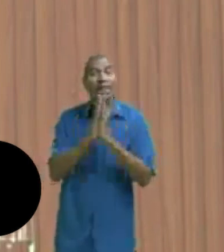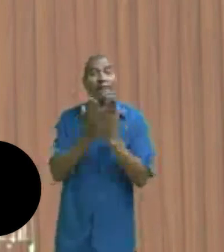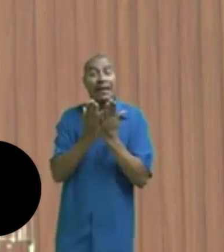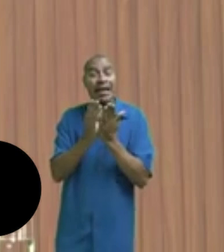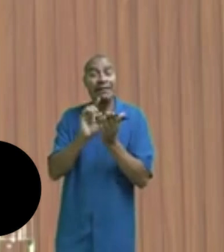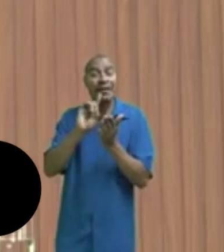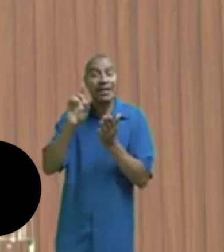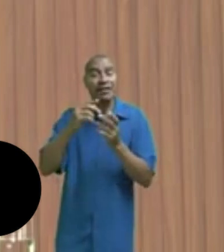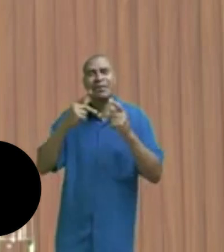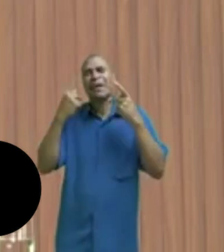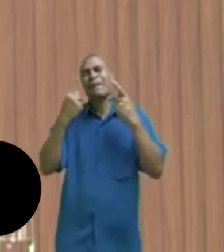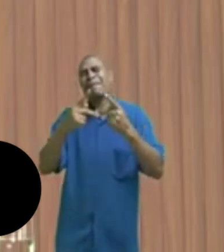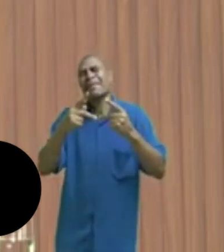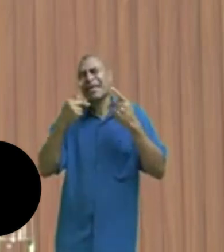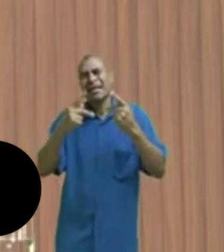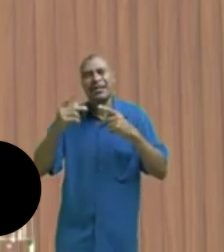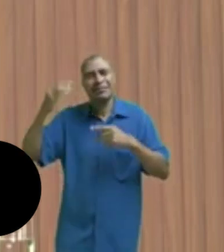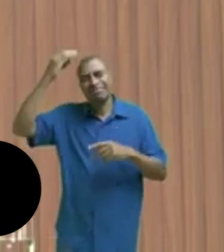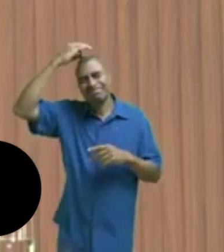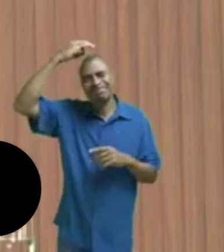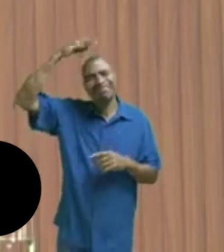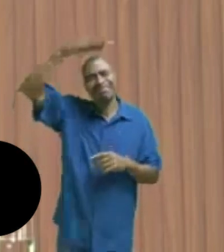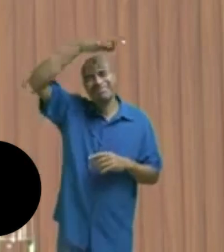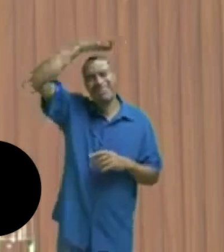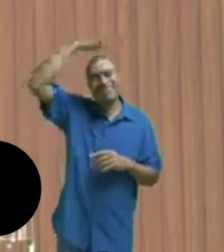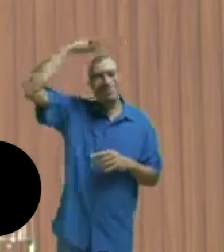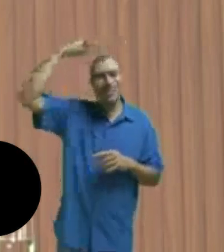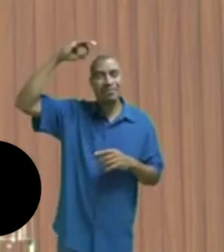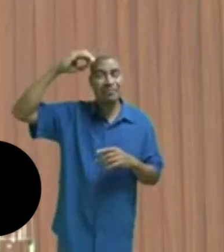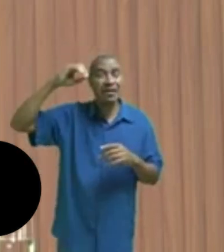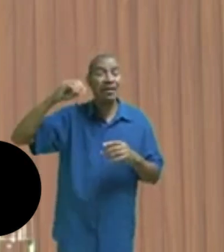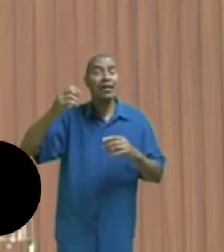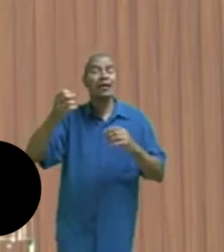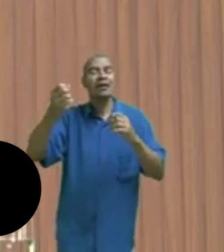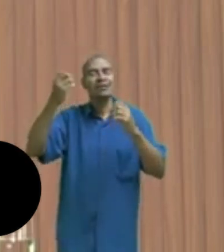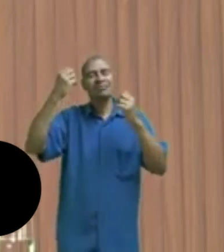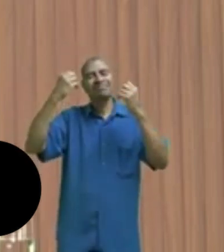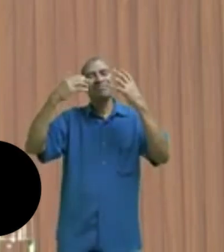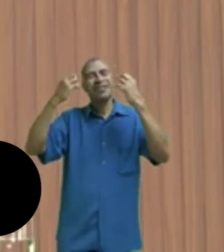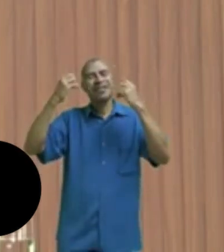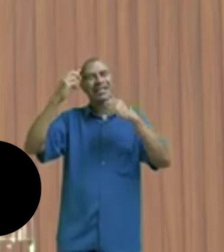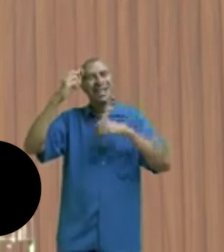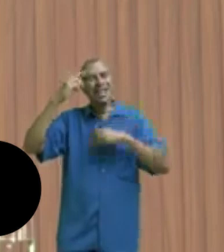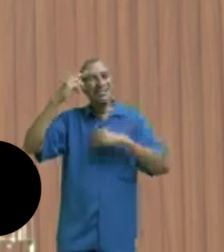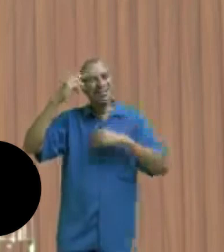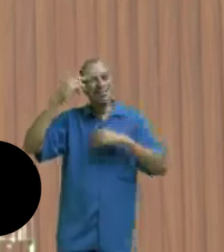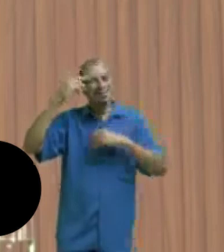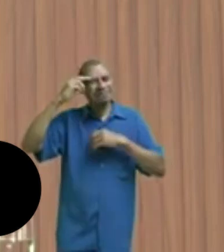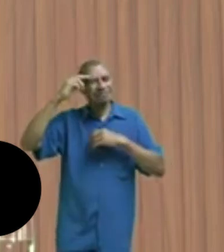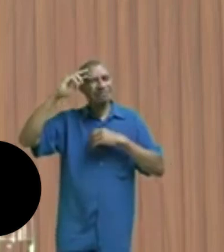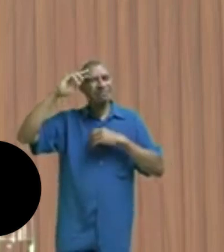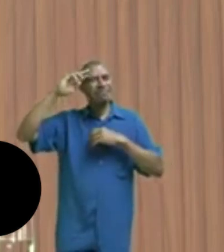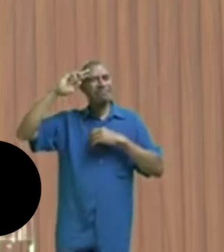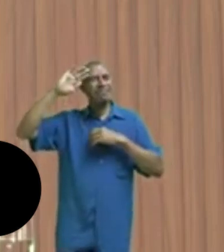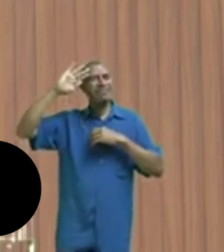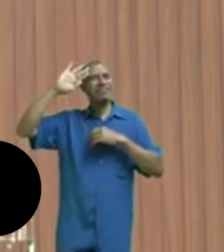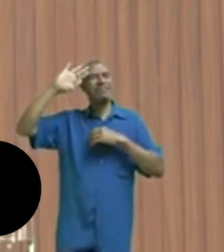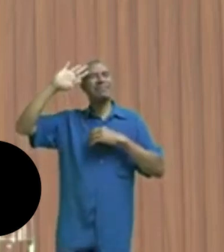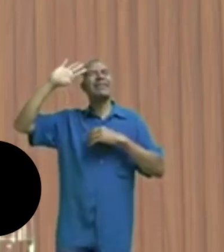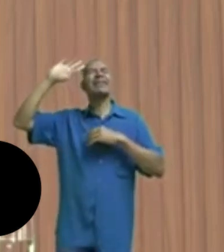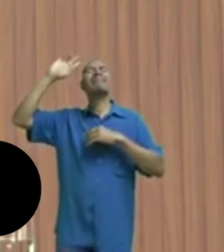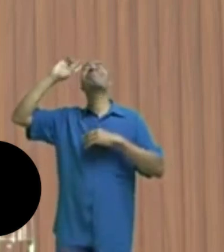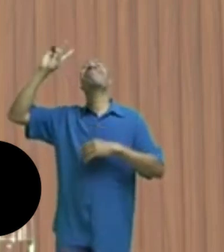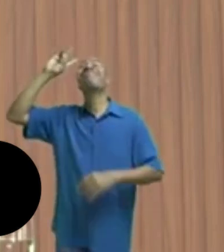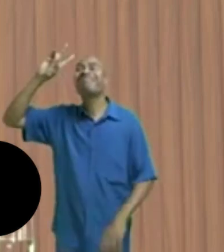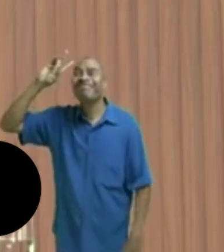pregada, o Espírito Santo nos lembra quem somos, o que Cristo fez por nós, o